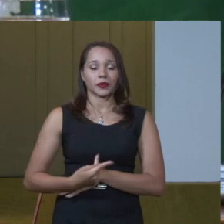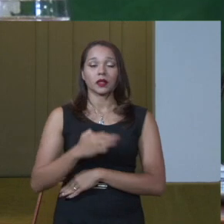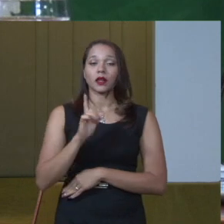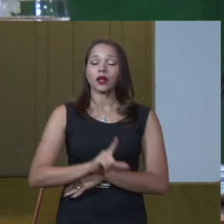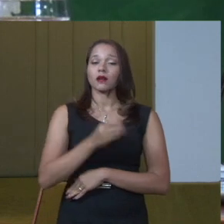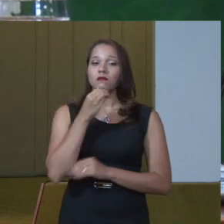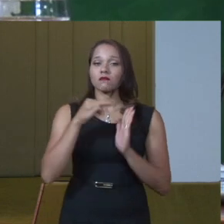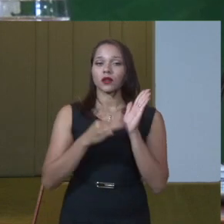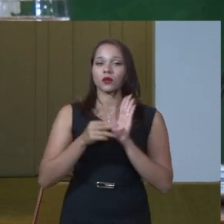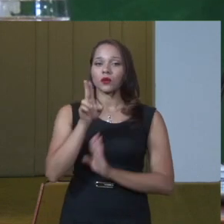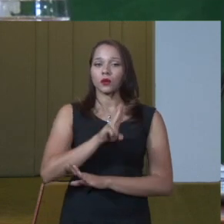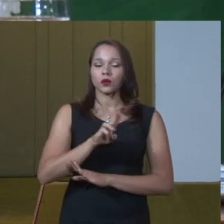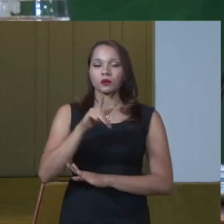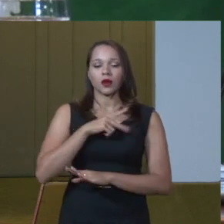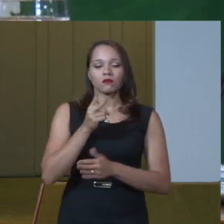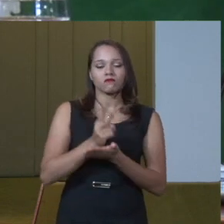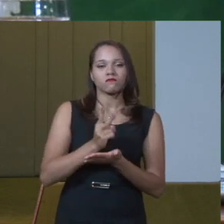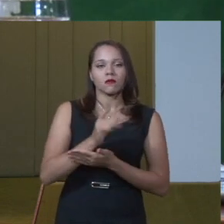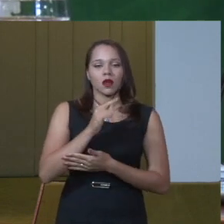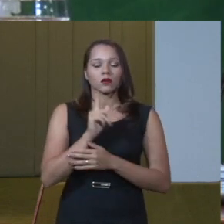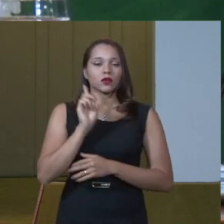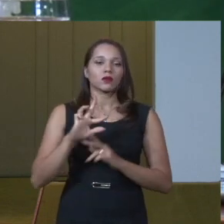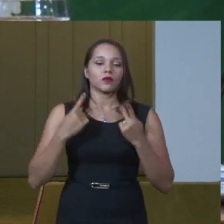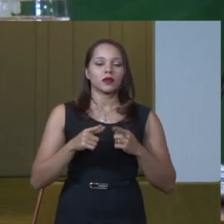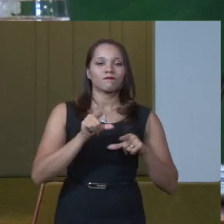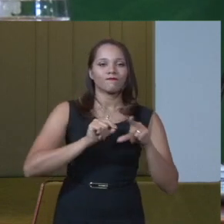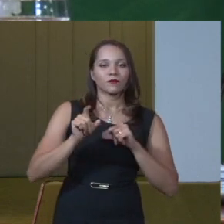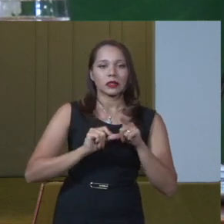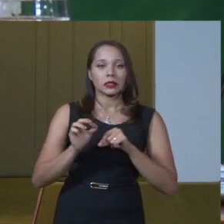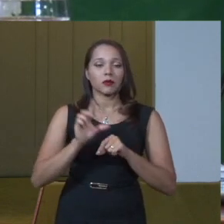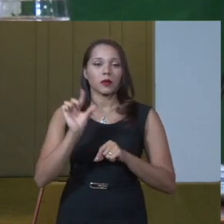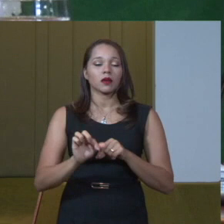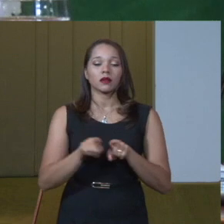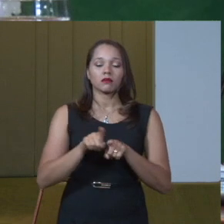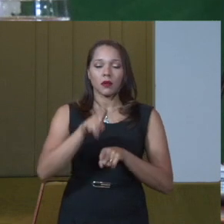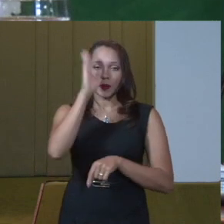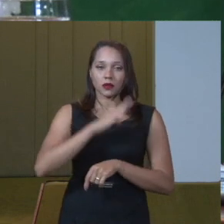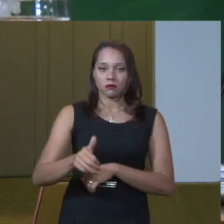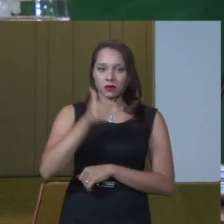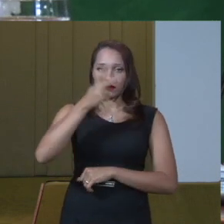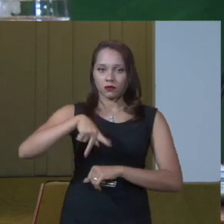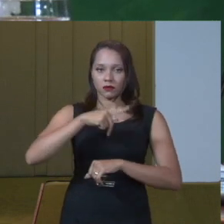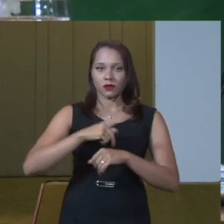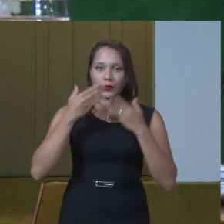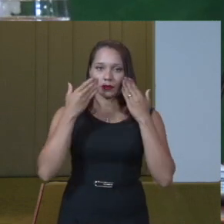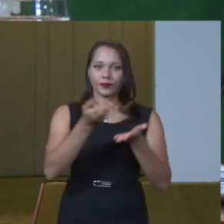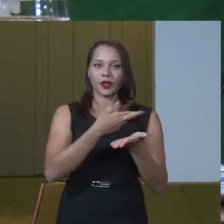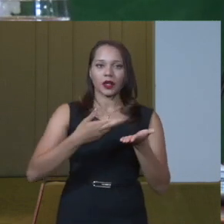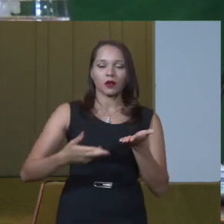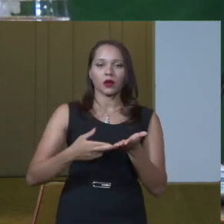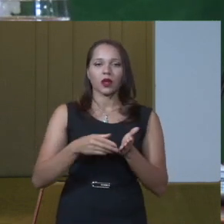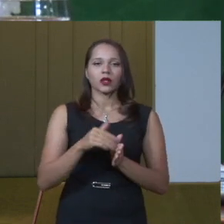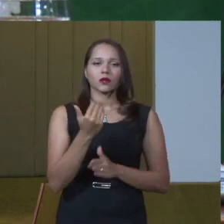para tornar o monitoramento internacional menos seletivo, e, por isso, o Brasil planeja ser um dos primeiros países da América Latina a apresentar relatório de